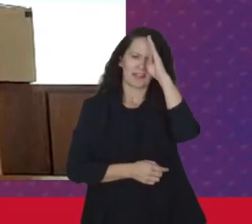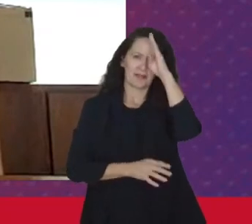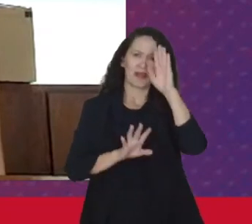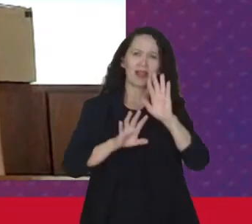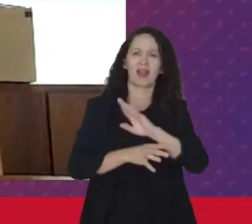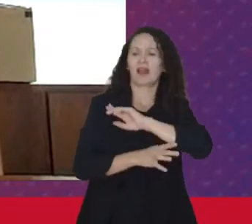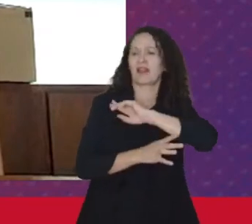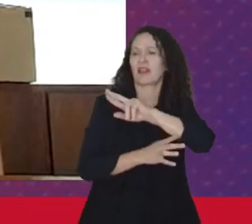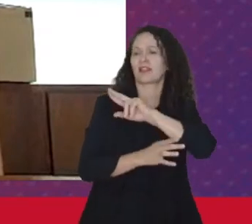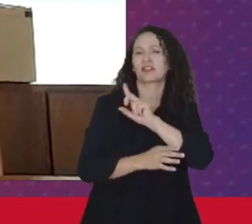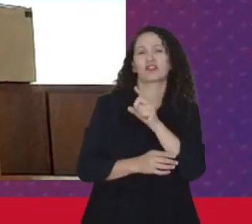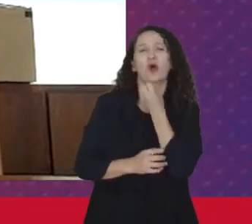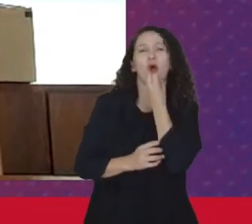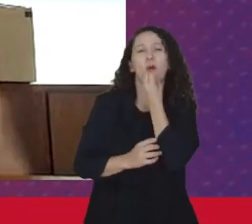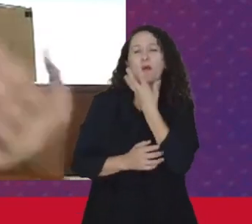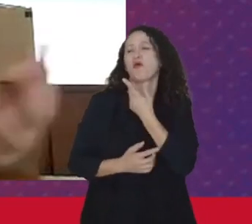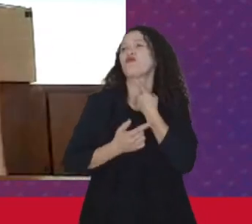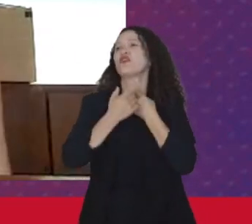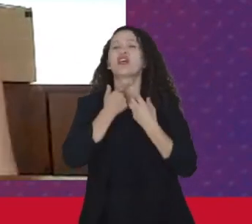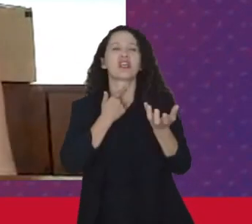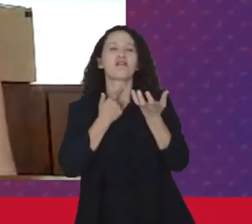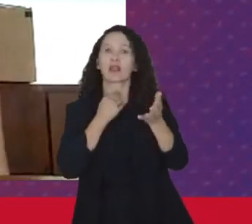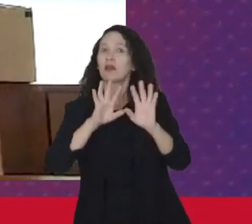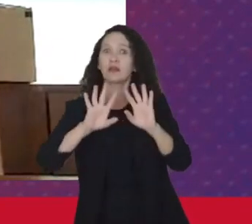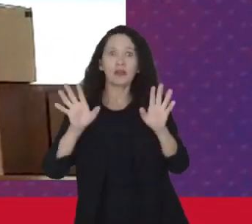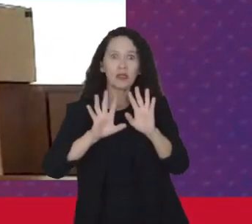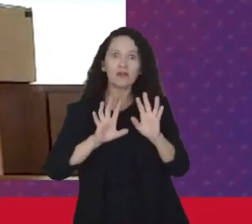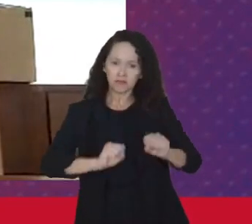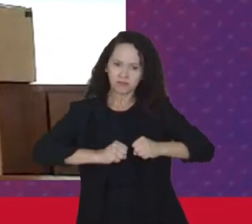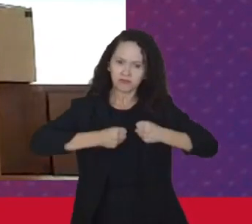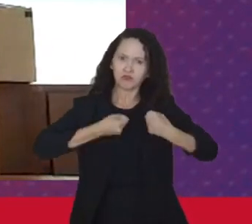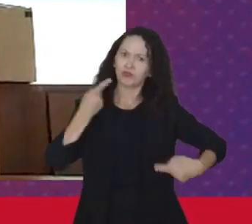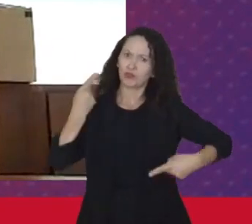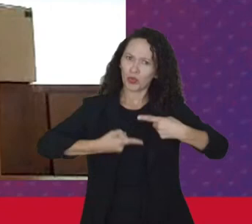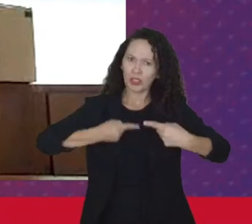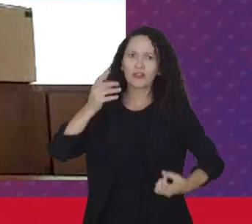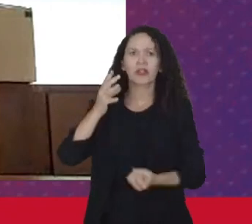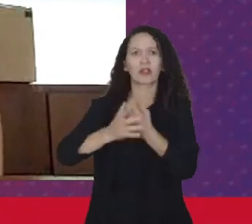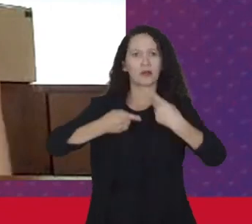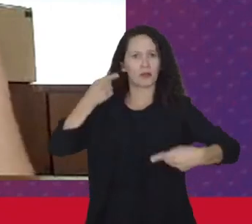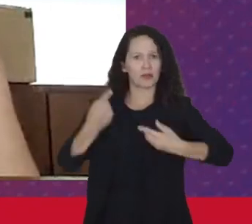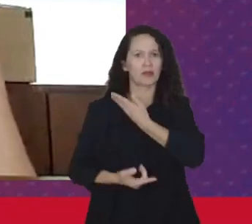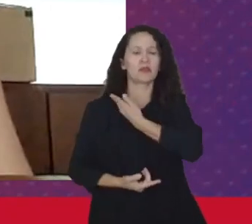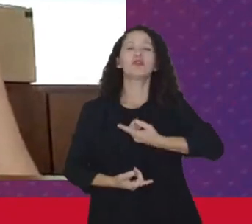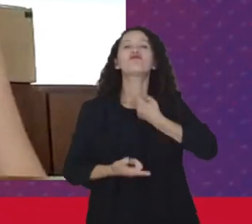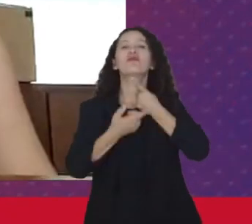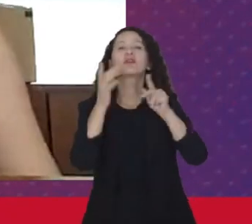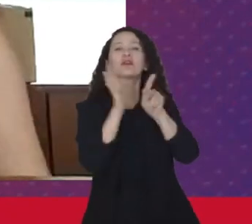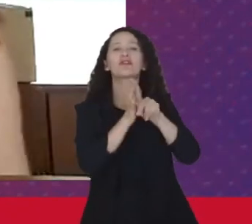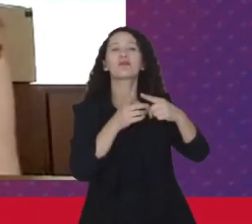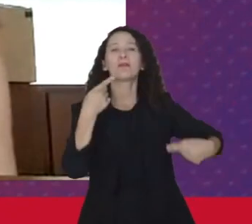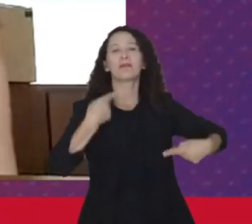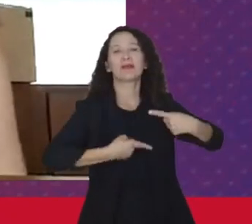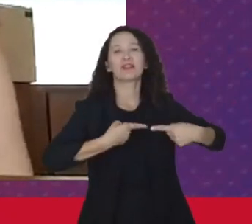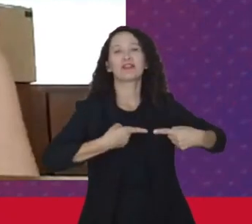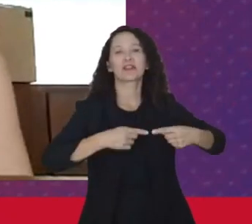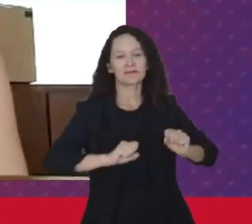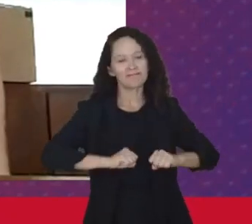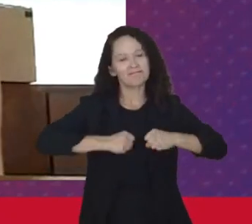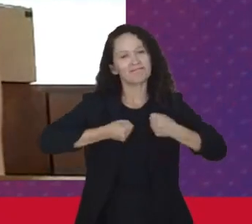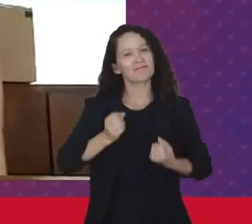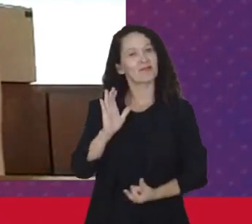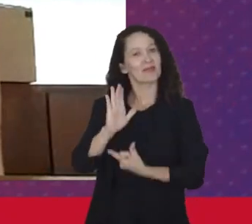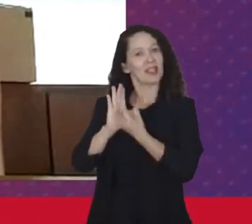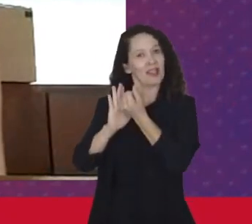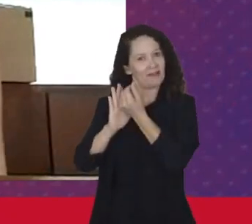não basta boa vontade e boa legislação, precisa de força política, né? Vontade política, em